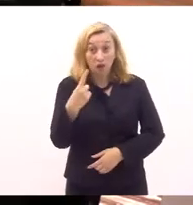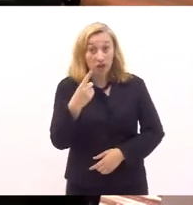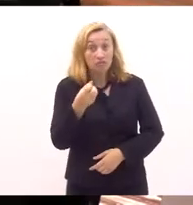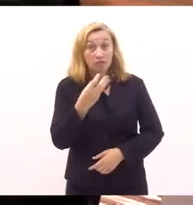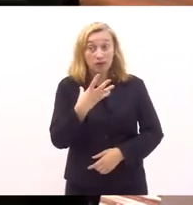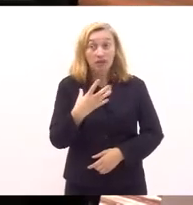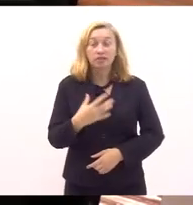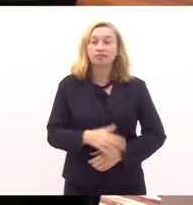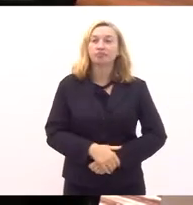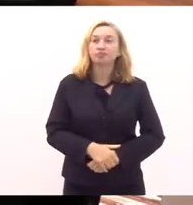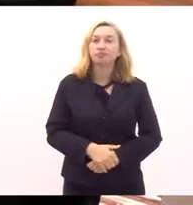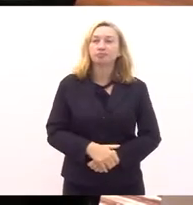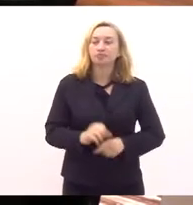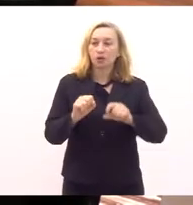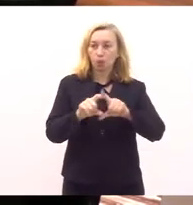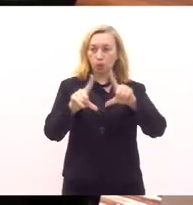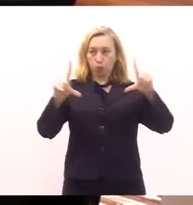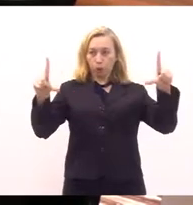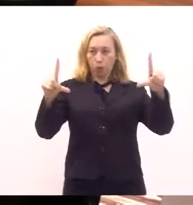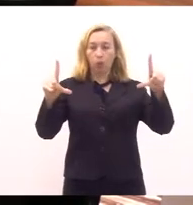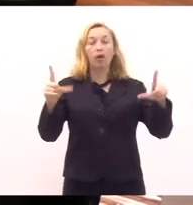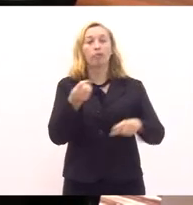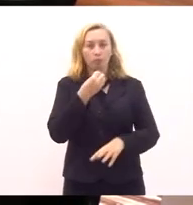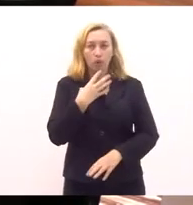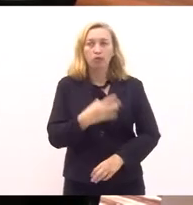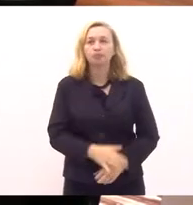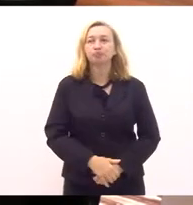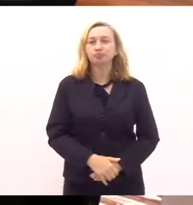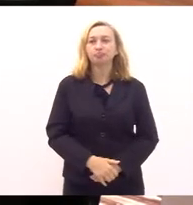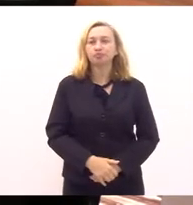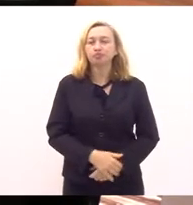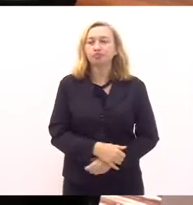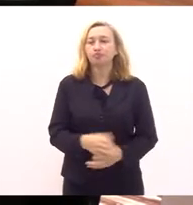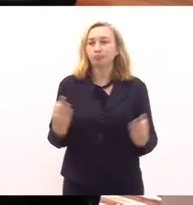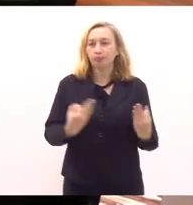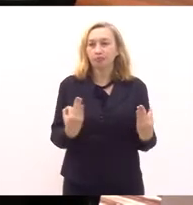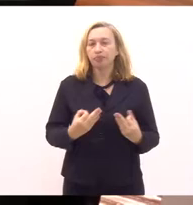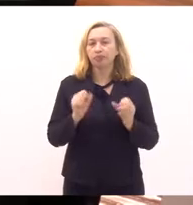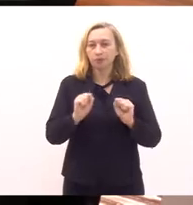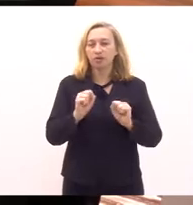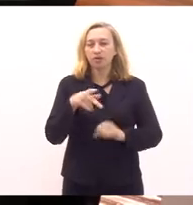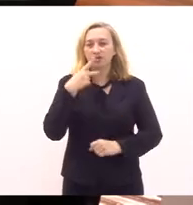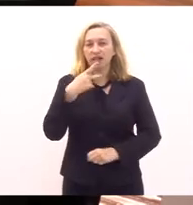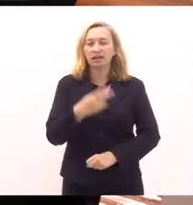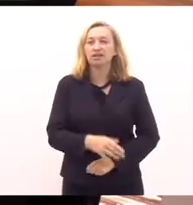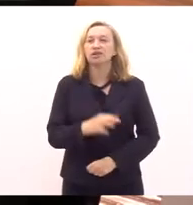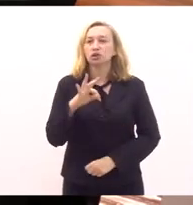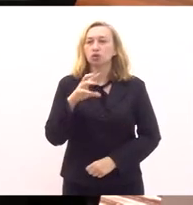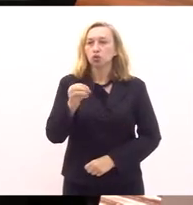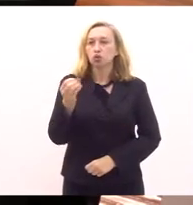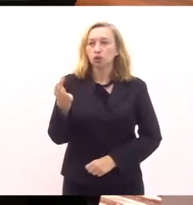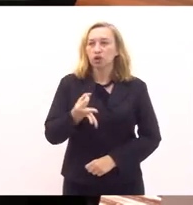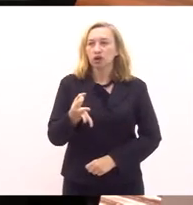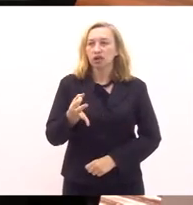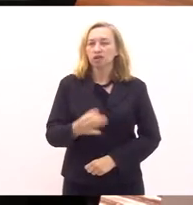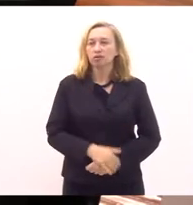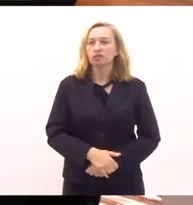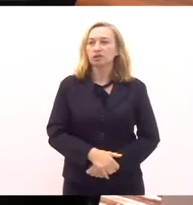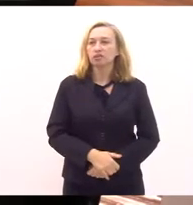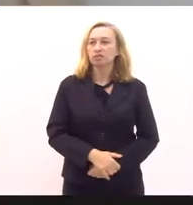bem. A senhora está em tela cheia e com a sua fala perfeita. Pode falar, está tudo ok aqui em relação ao